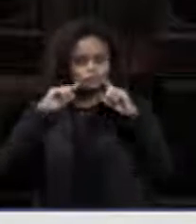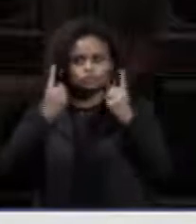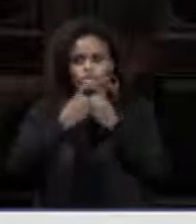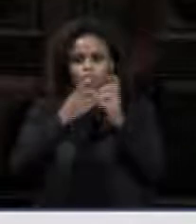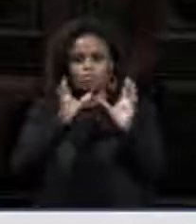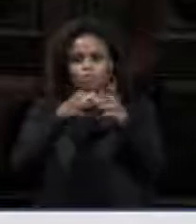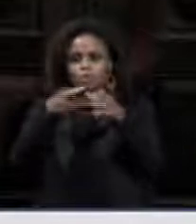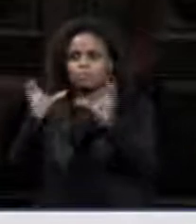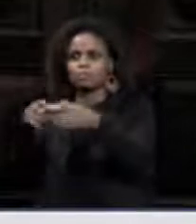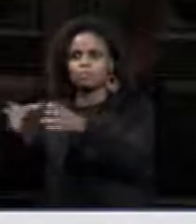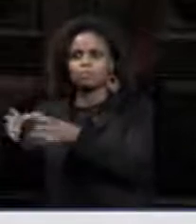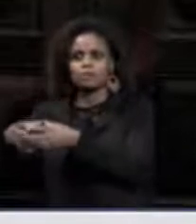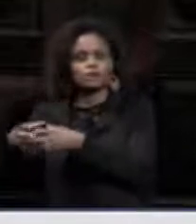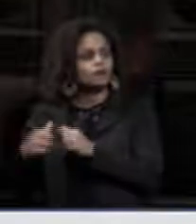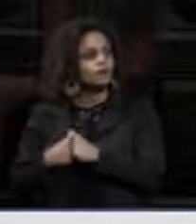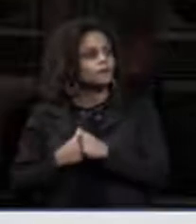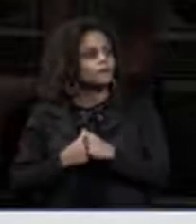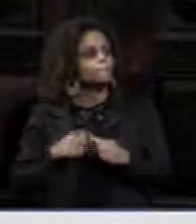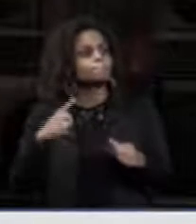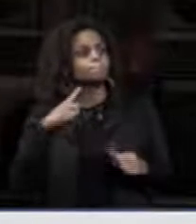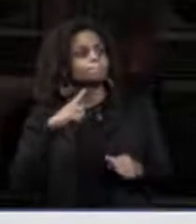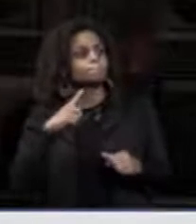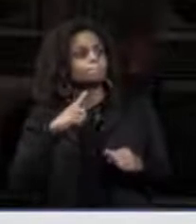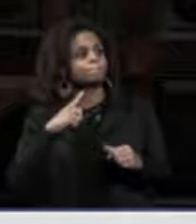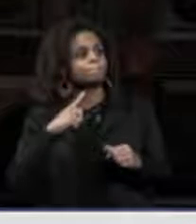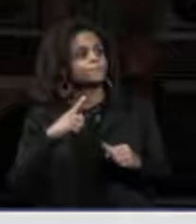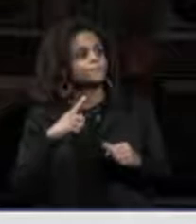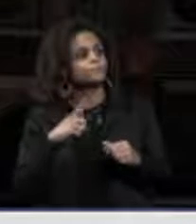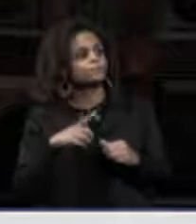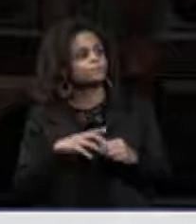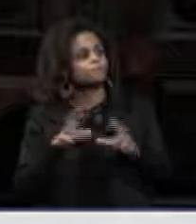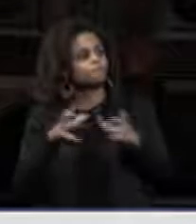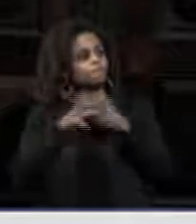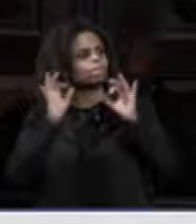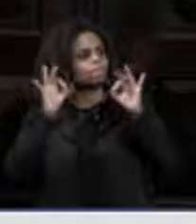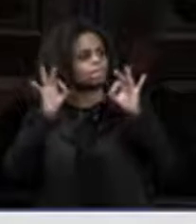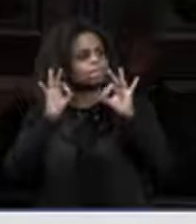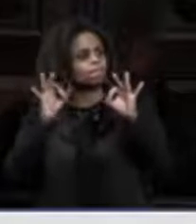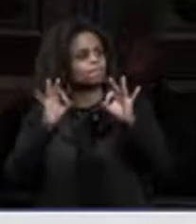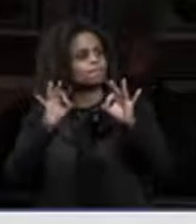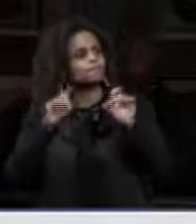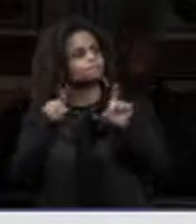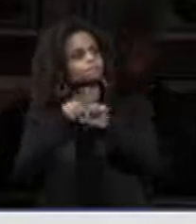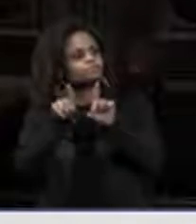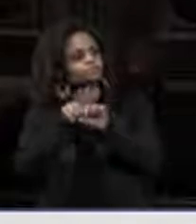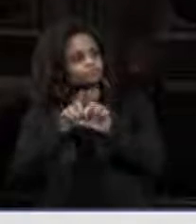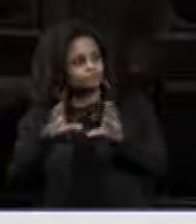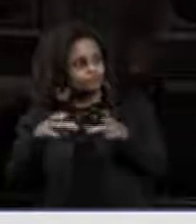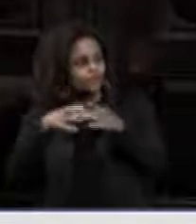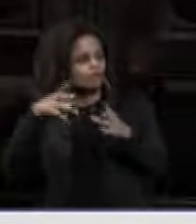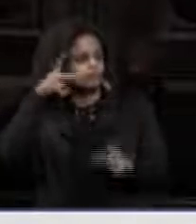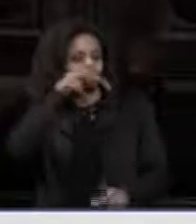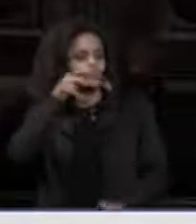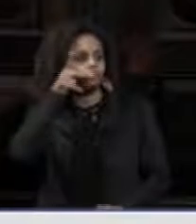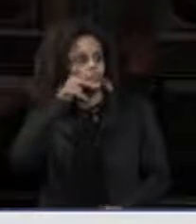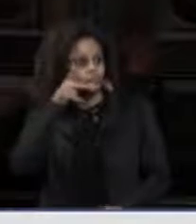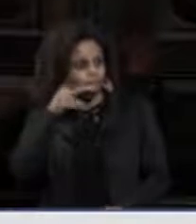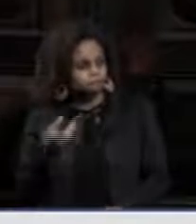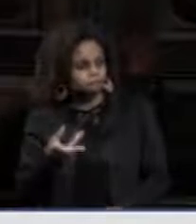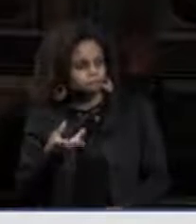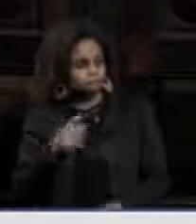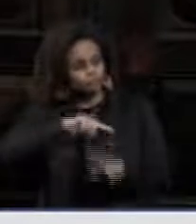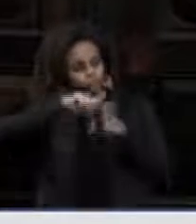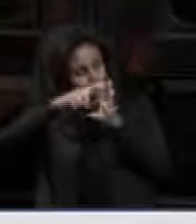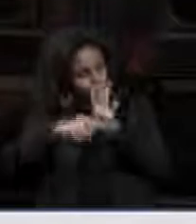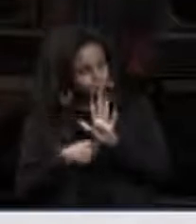comissões permanentes, você tem comissões especiais e você tem ainda comissões parlamentares de inquérito.